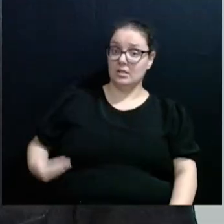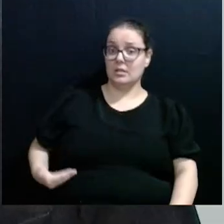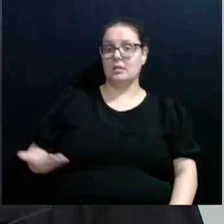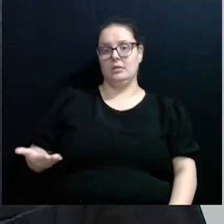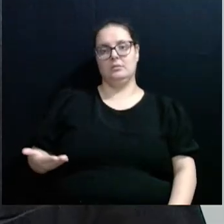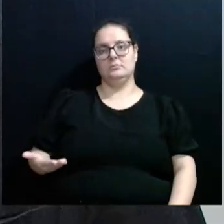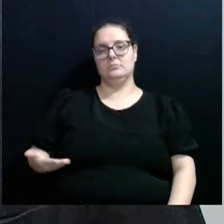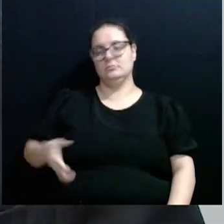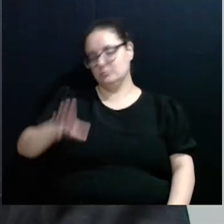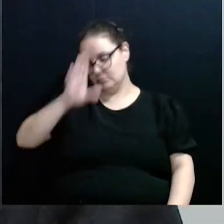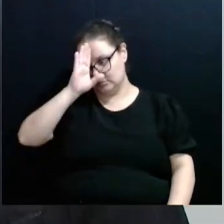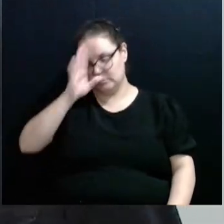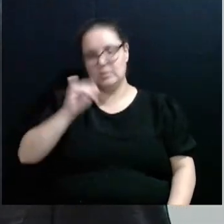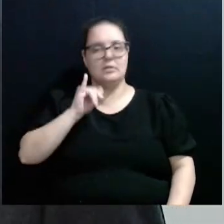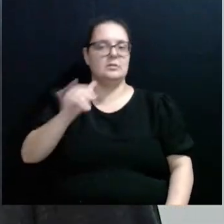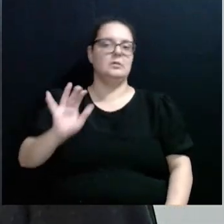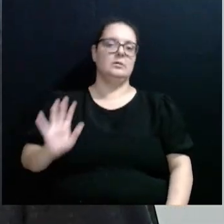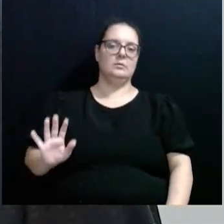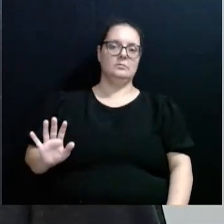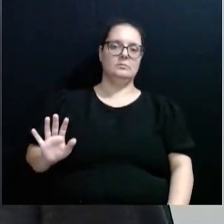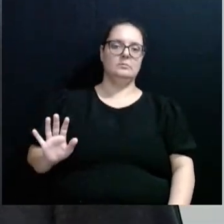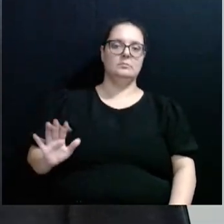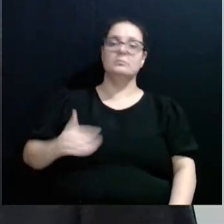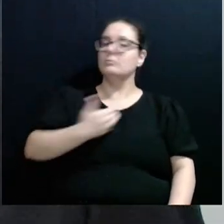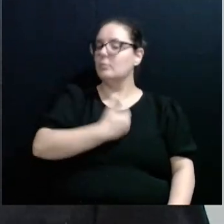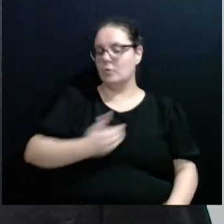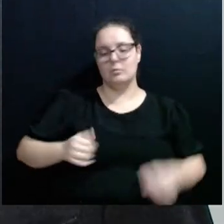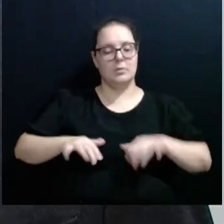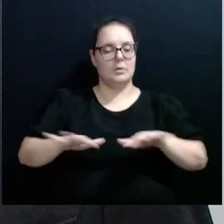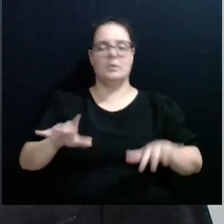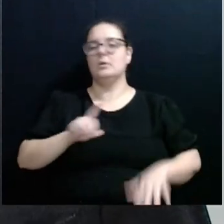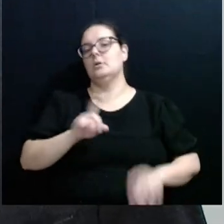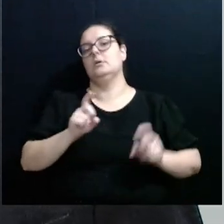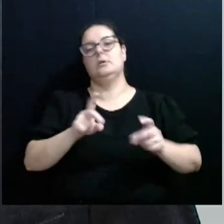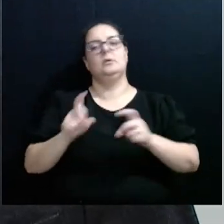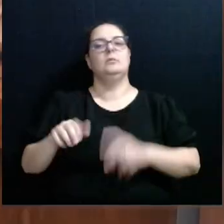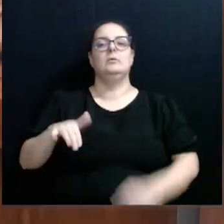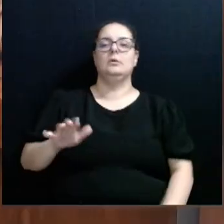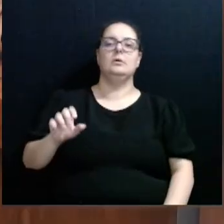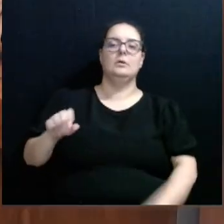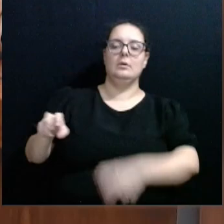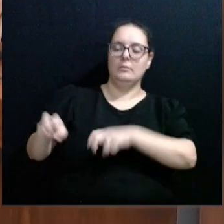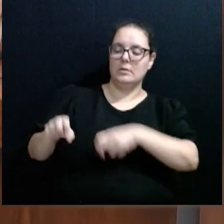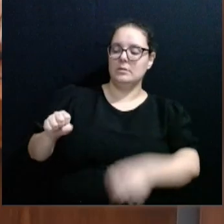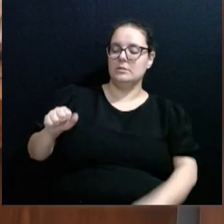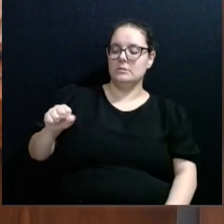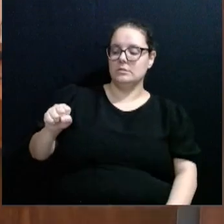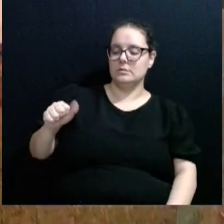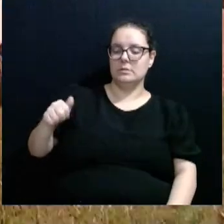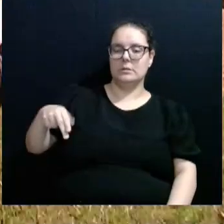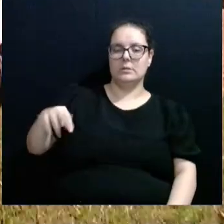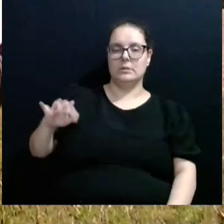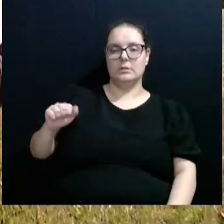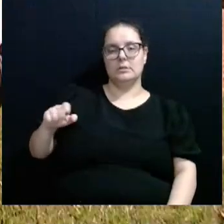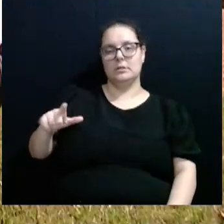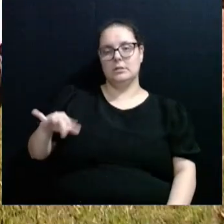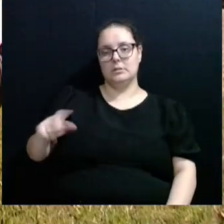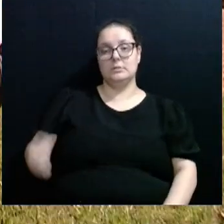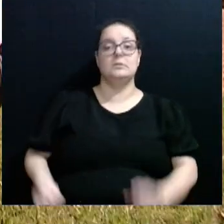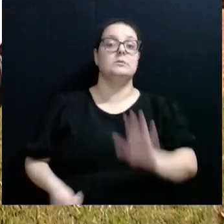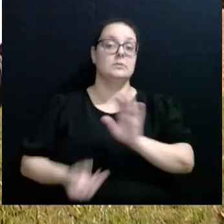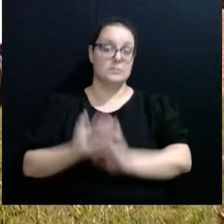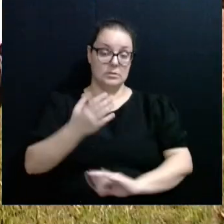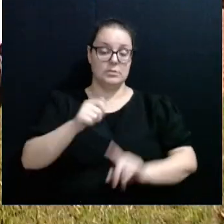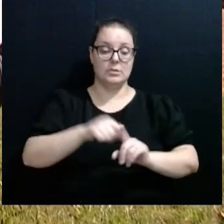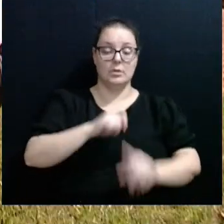diretamente dizer publicamente que não venderia mais a Fazenda Santa Elisa. Desde a criação, em abril de